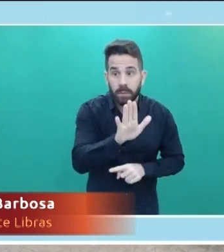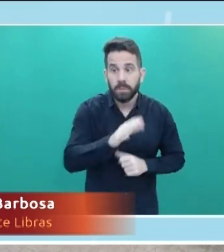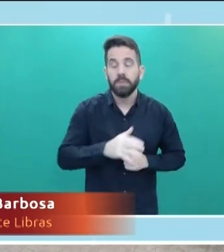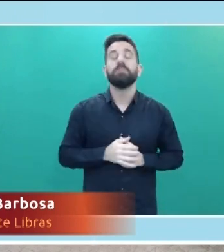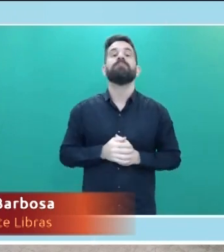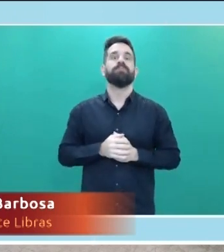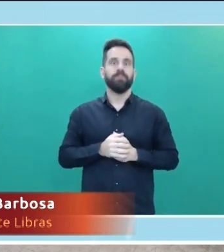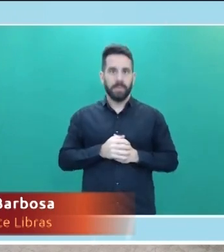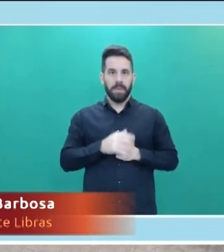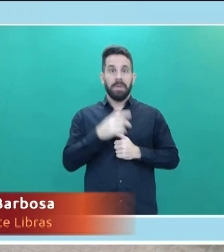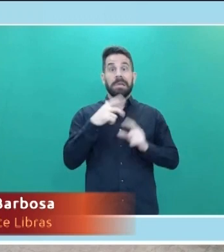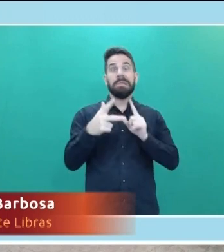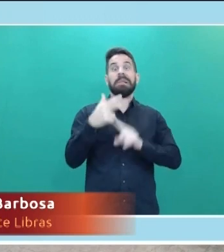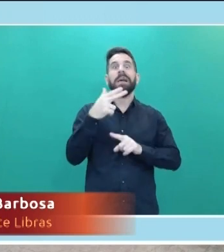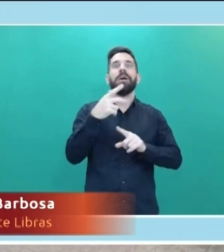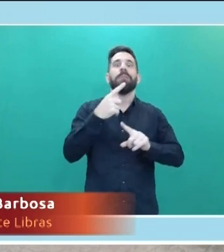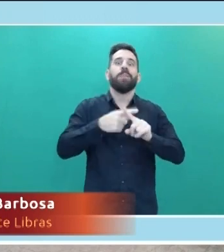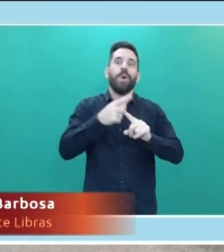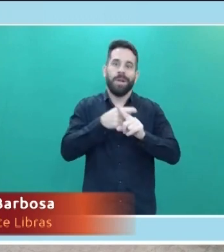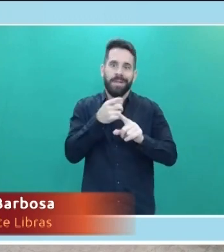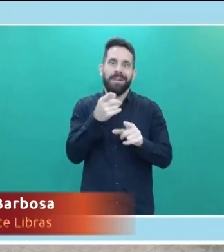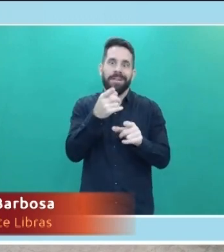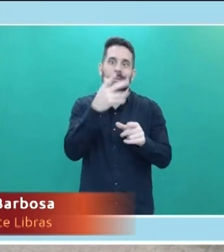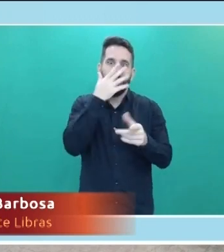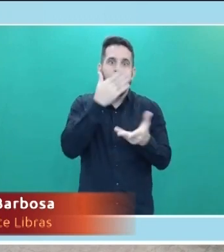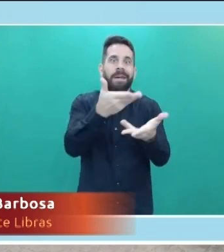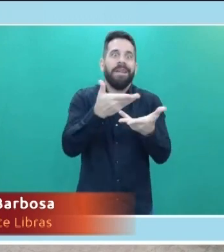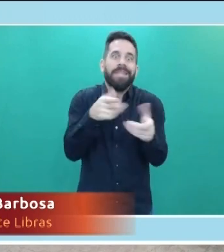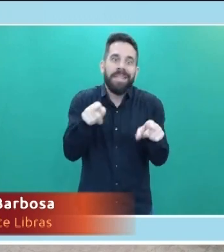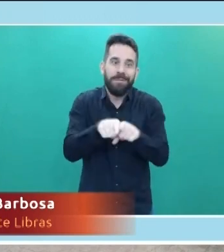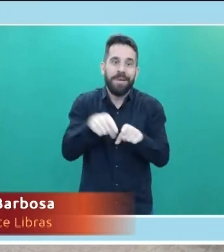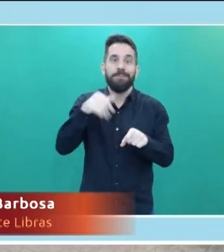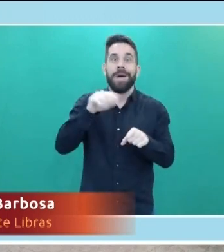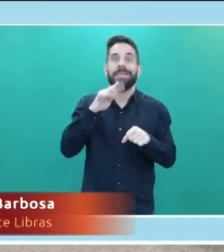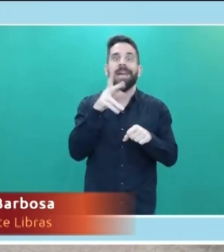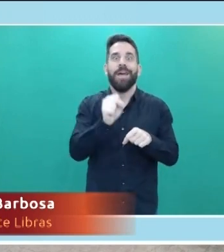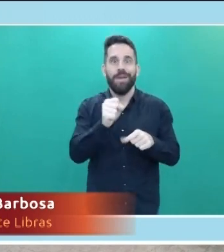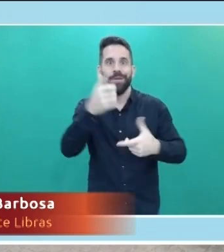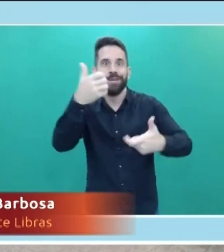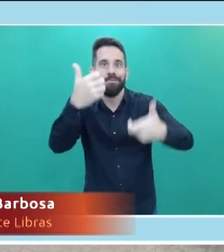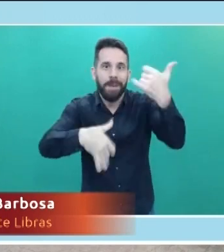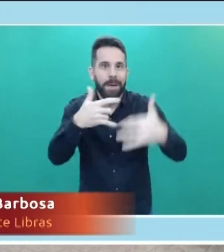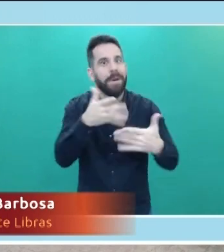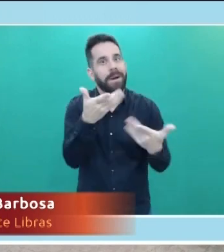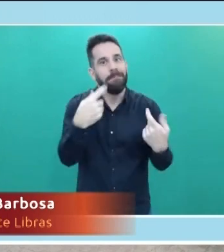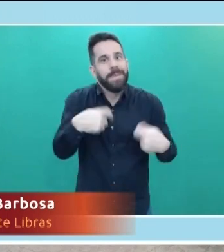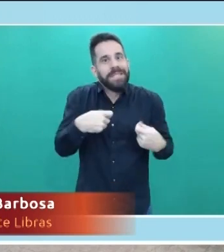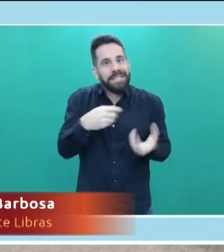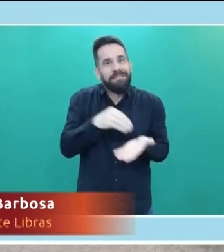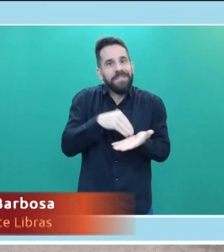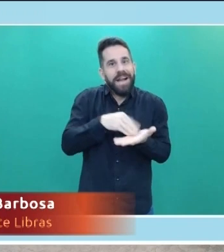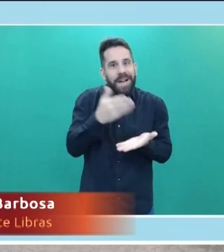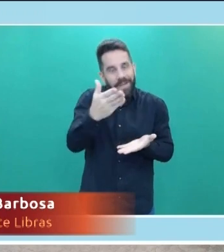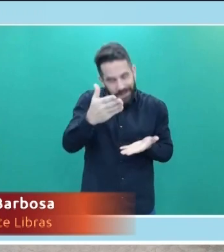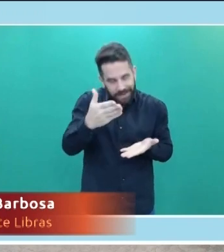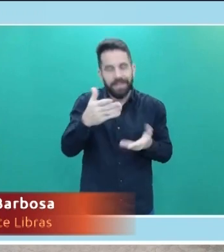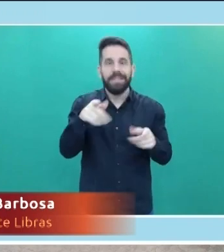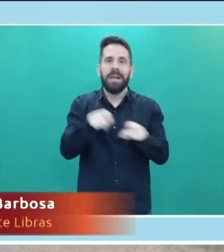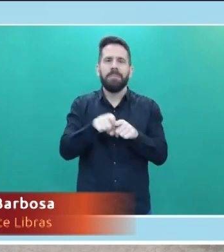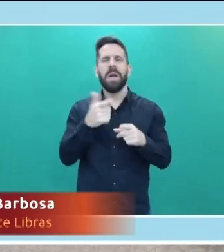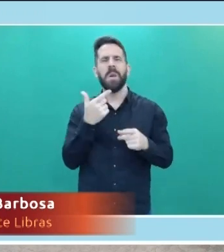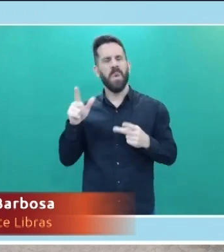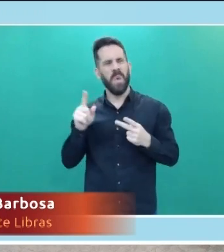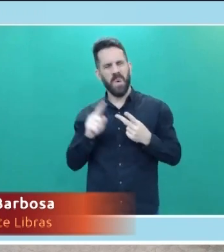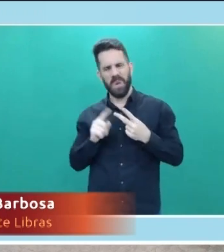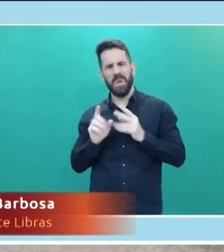Vou ter que te interromper só para a gente também incluir o Matheus nessa conversa, né? Porque senão. Sim, claro. Aí depois a gente fala dessa última terminologia, que eu sei que é